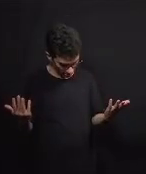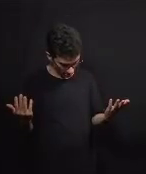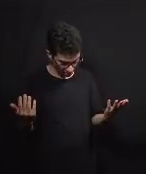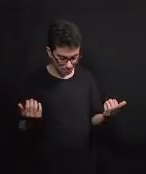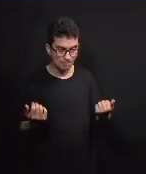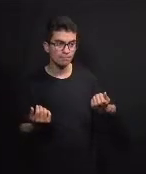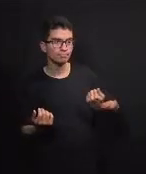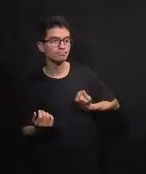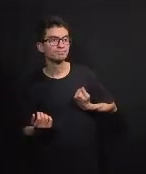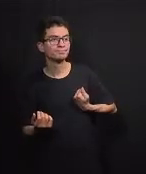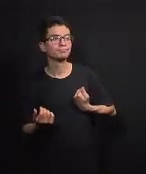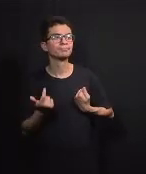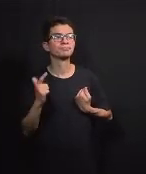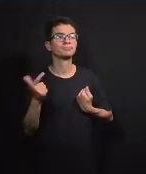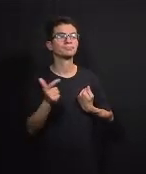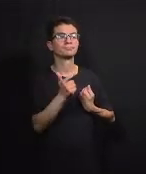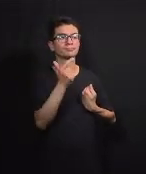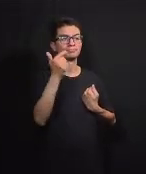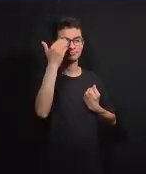enumerativo, fica um pouco